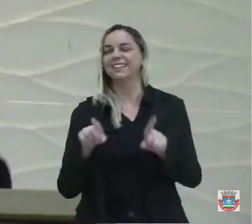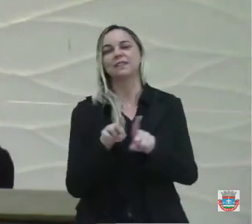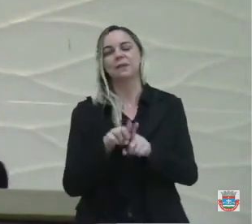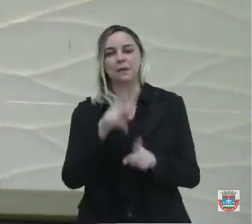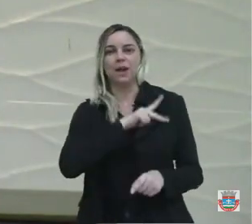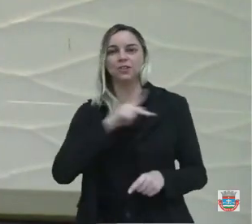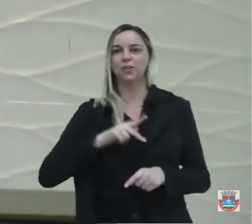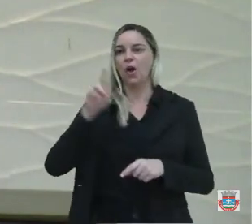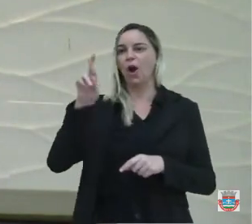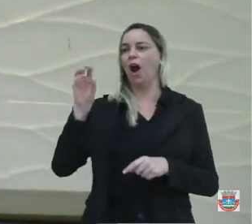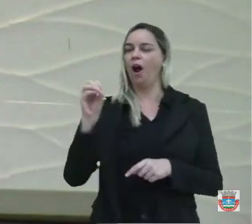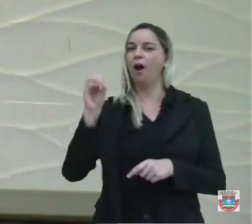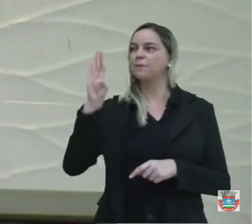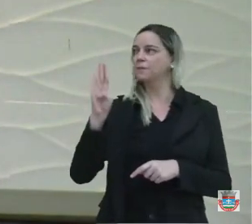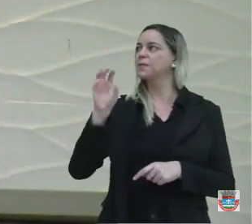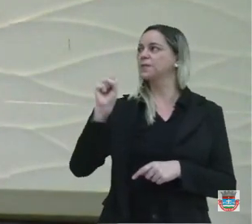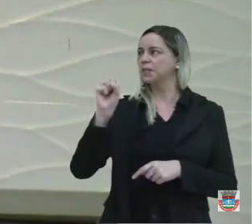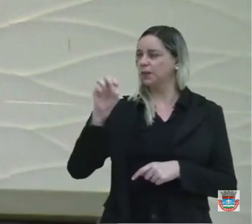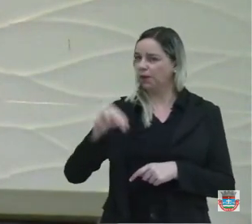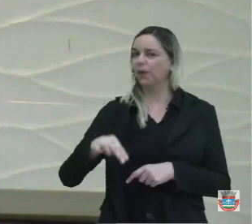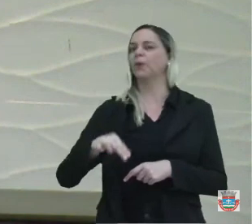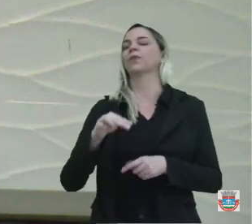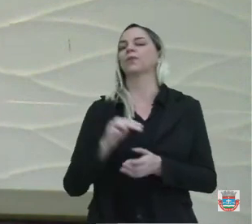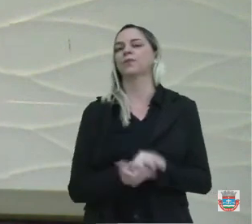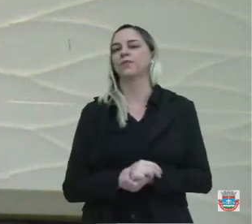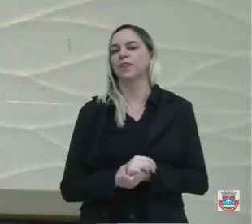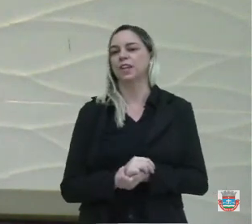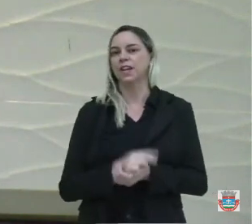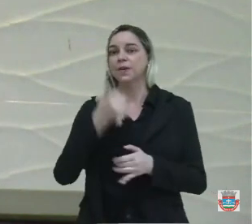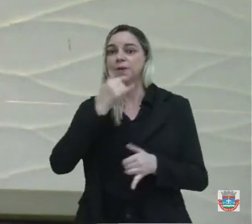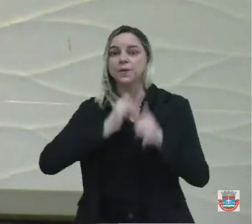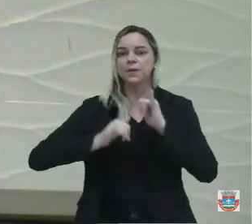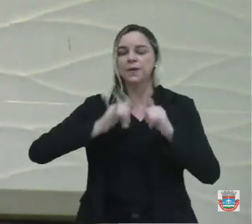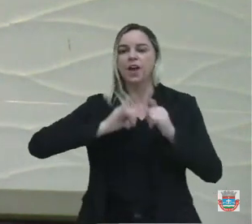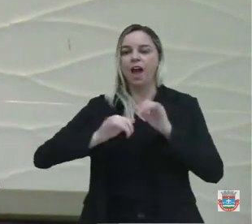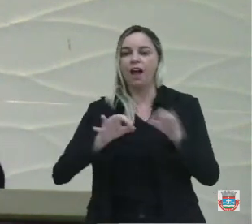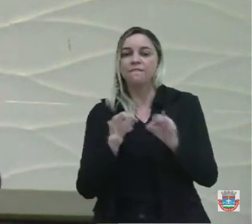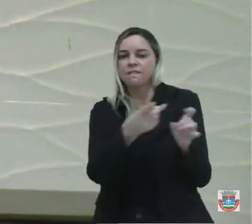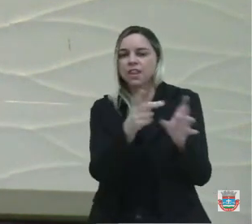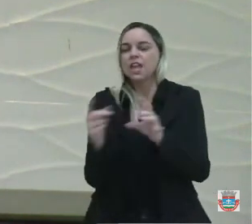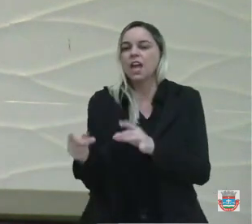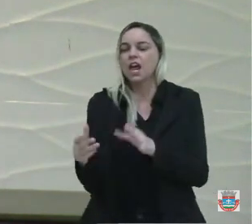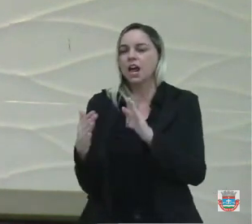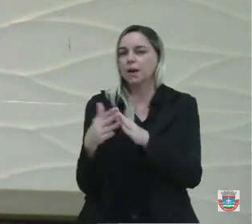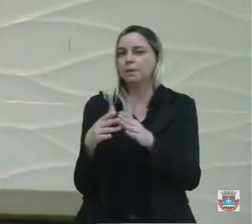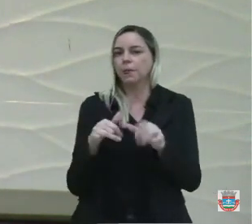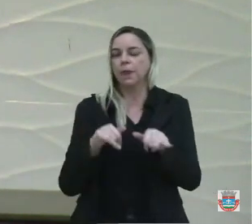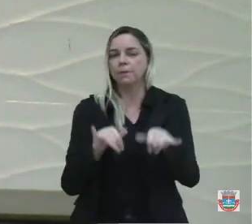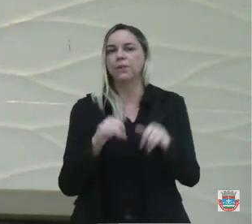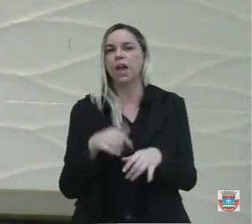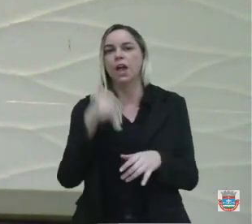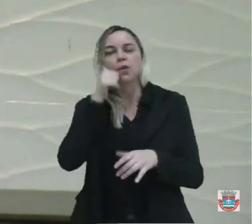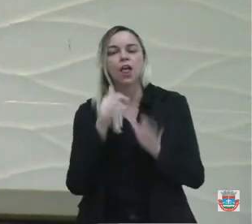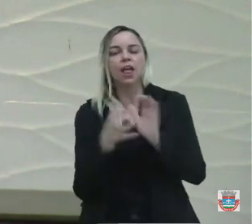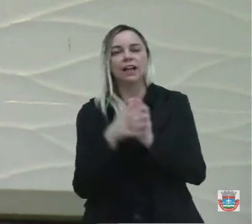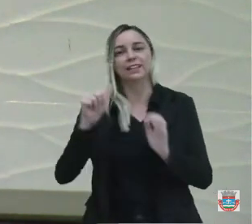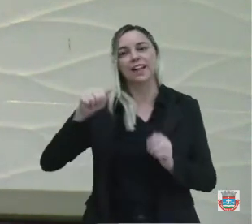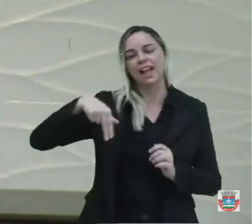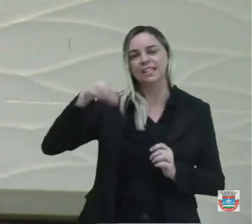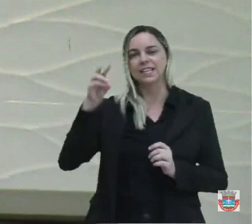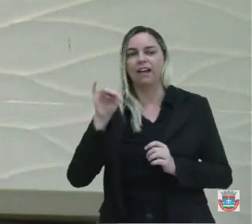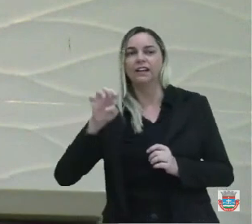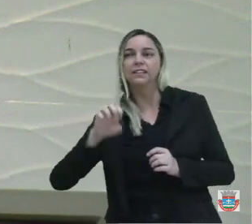que está com a loja, né, de material de elétrico ali, onde era Duval, a sua esposa Andresa, a